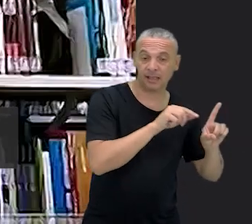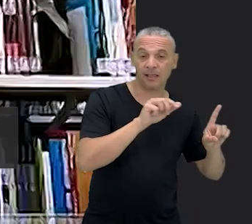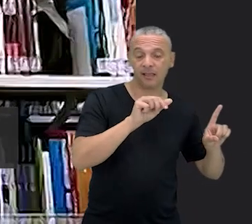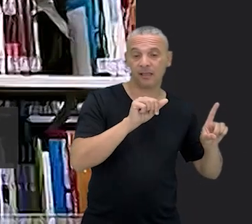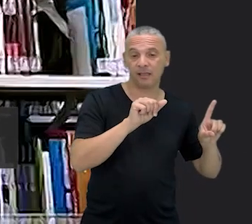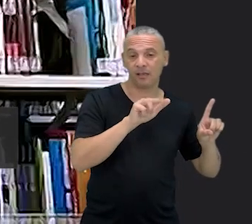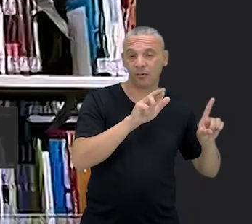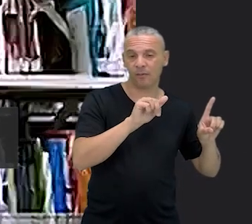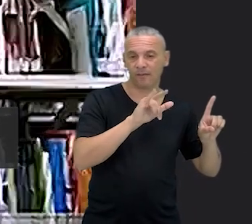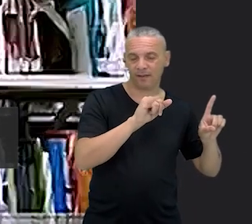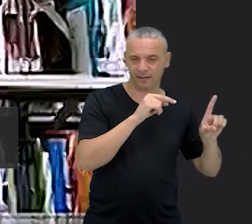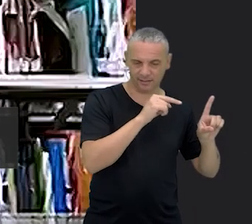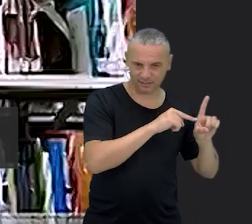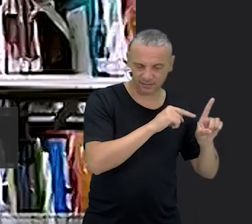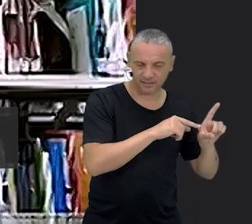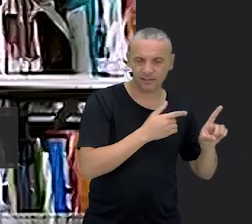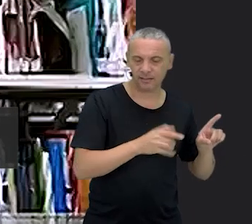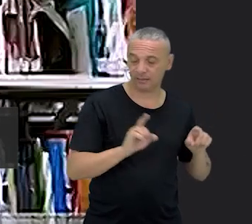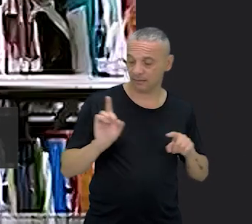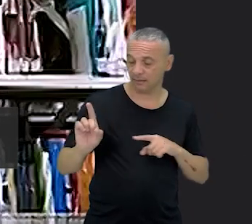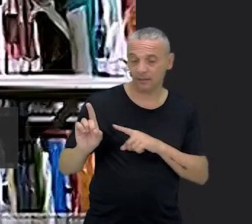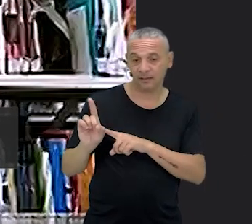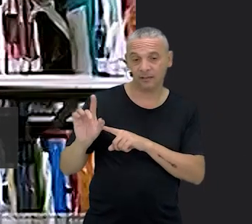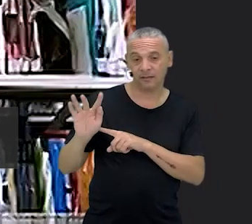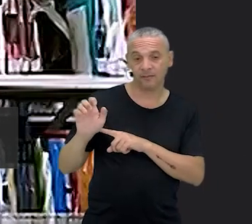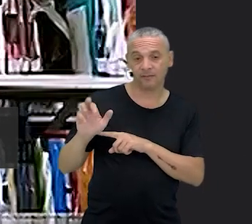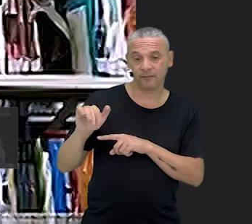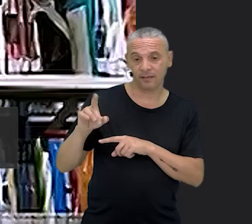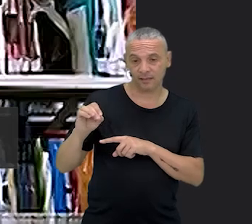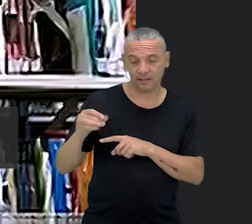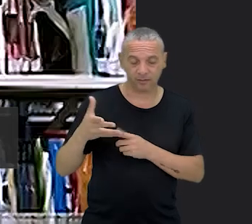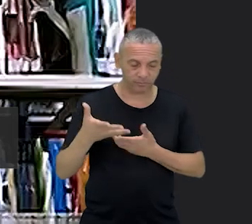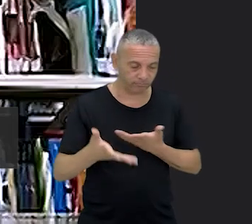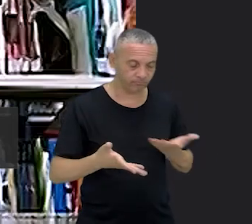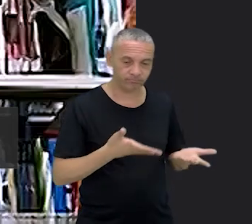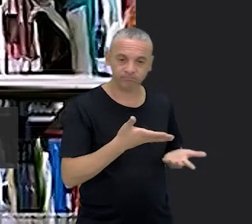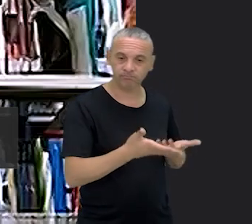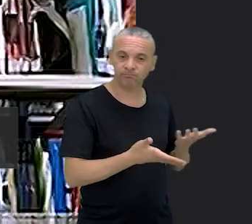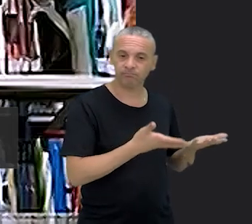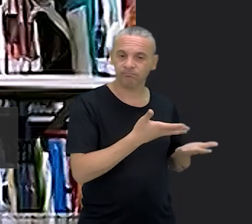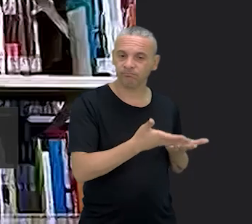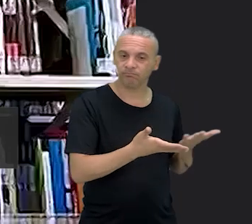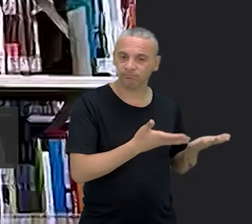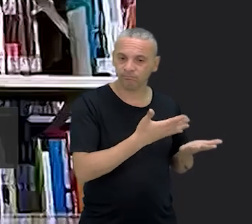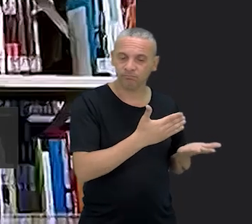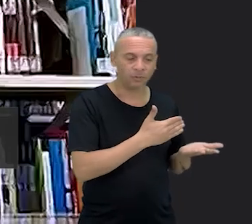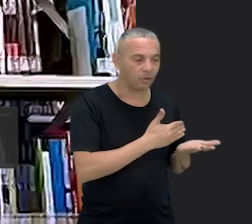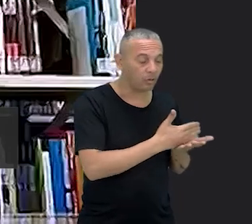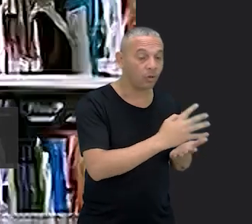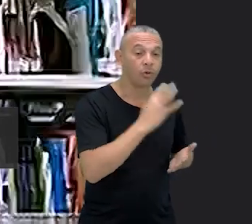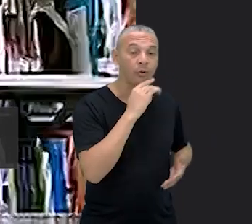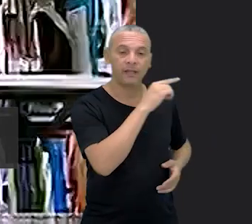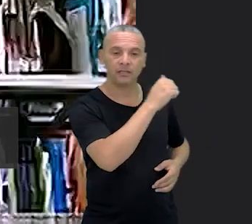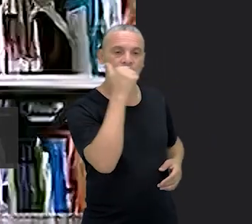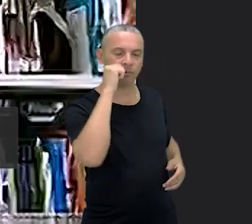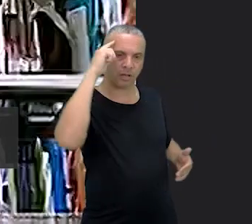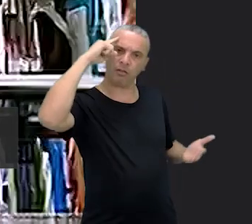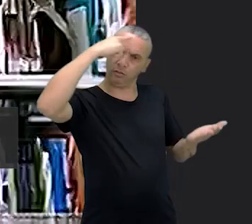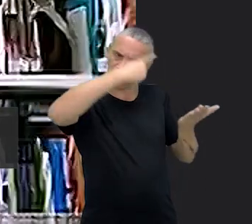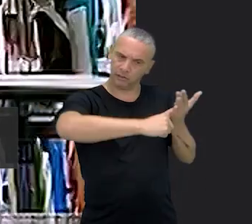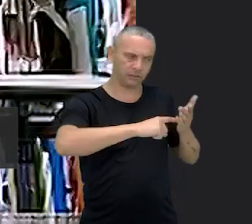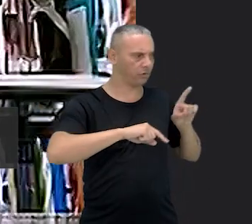ele conheceu a Aurélia forte,